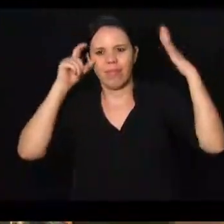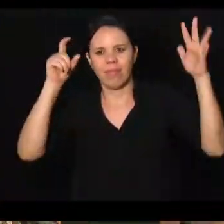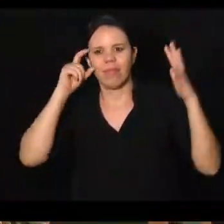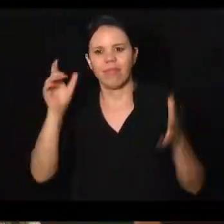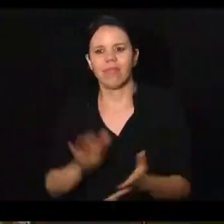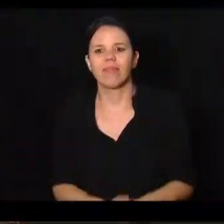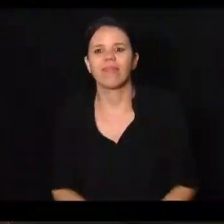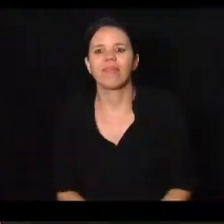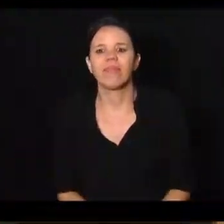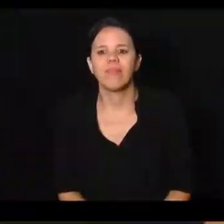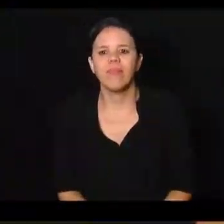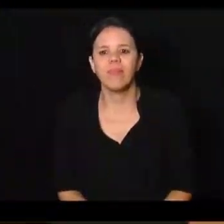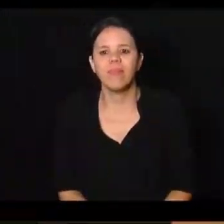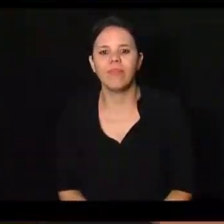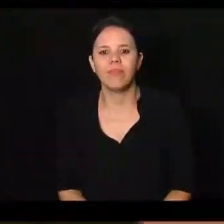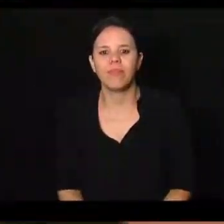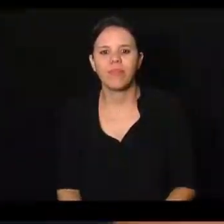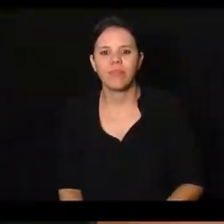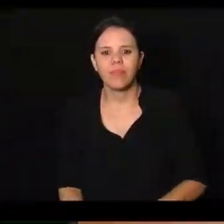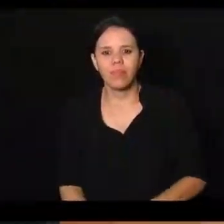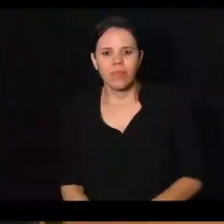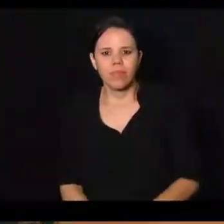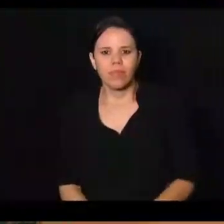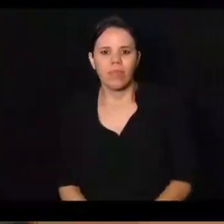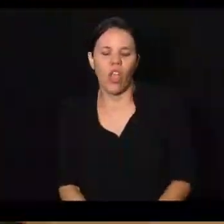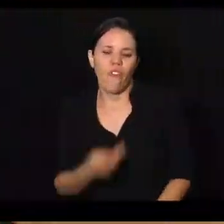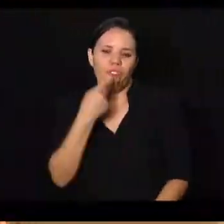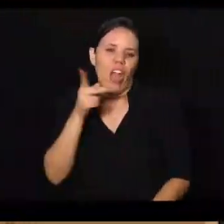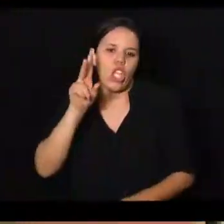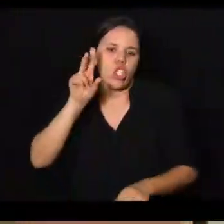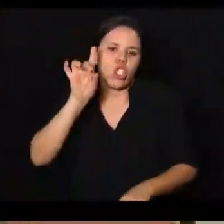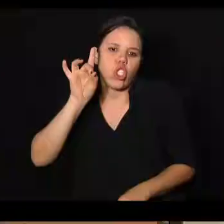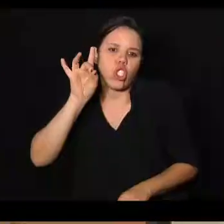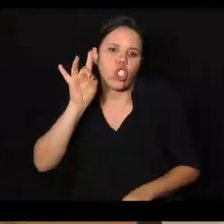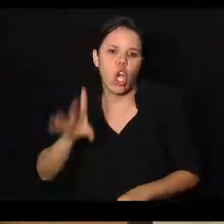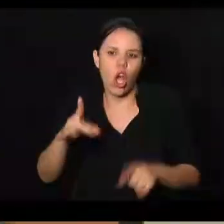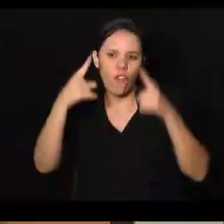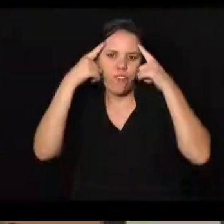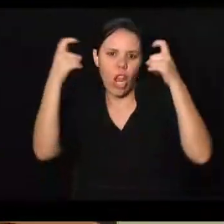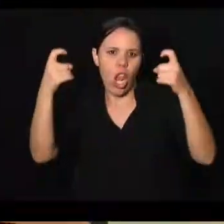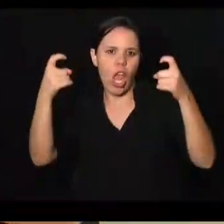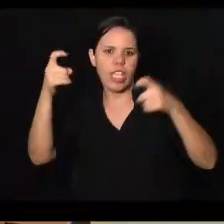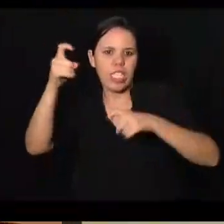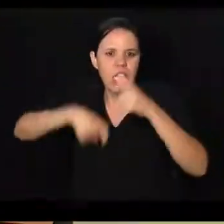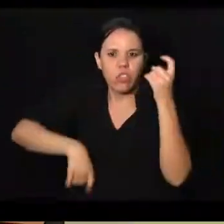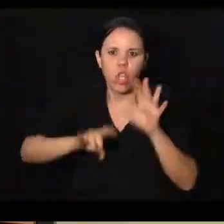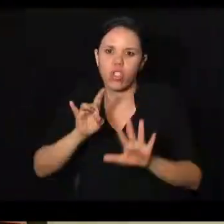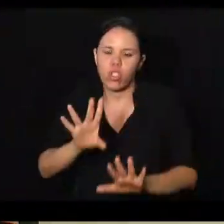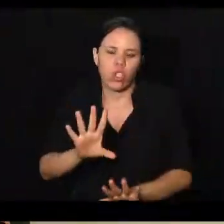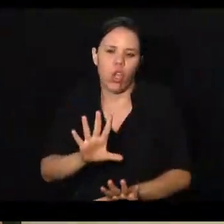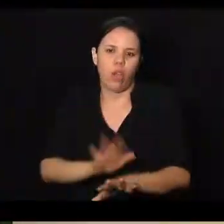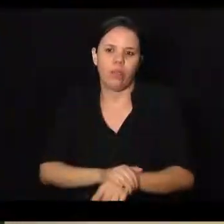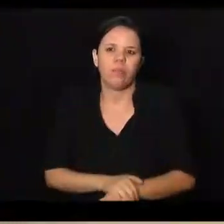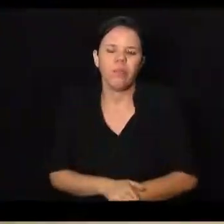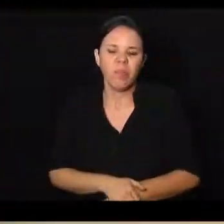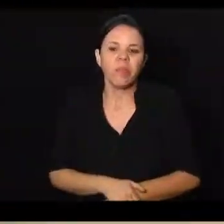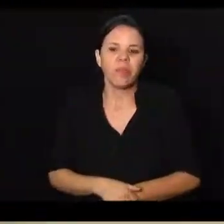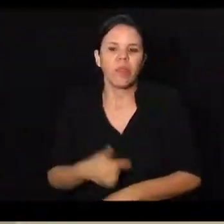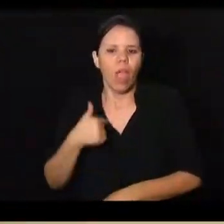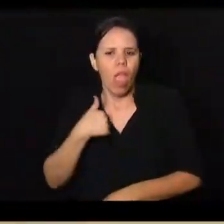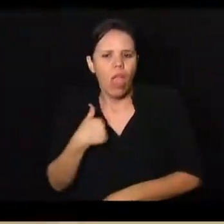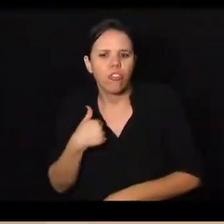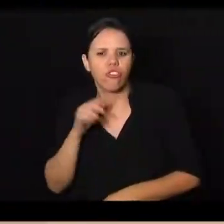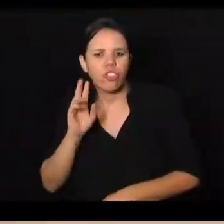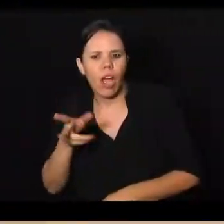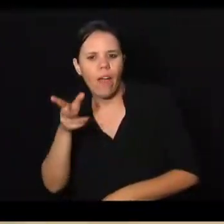Gente, eu não falo de violência sexual porque eu apenas ouvi falar